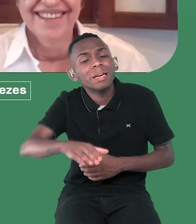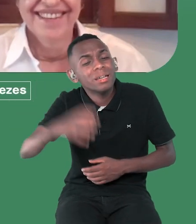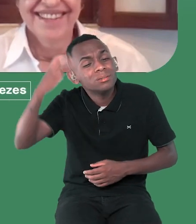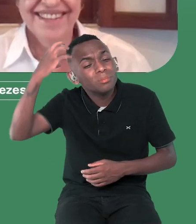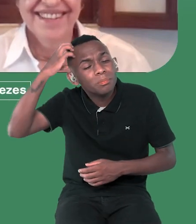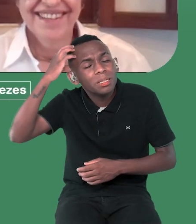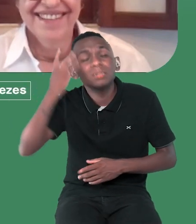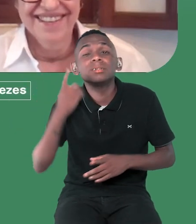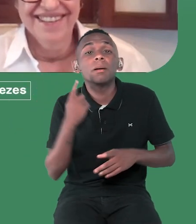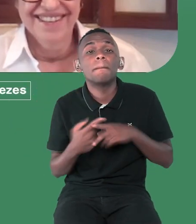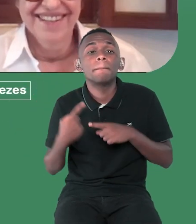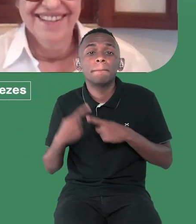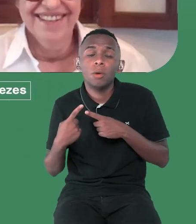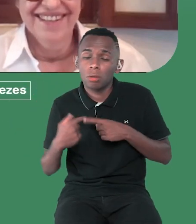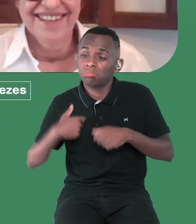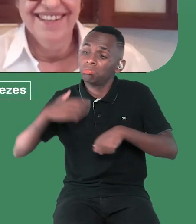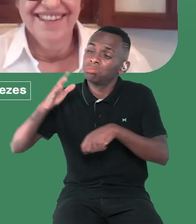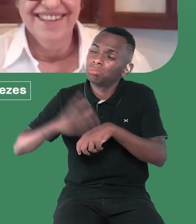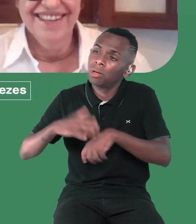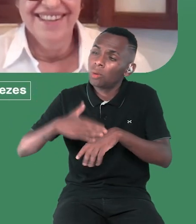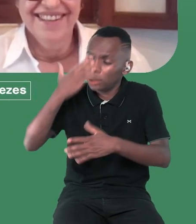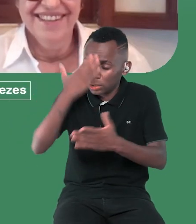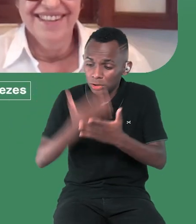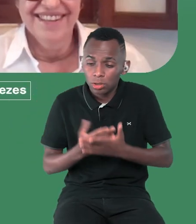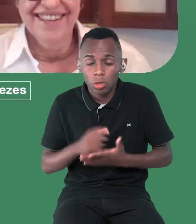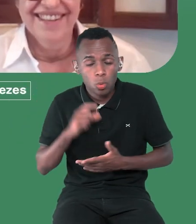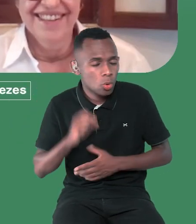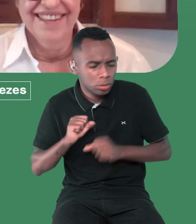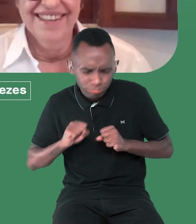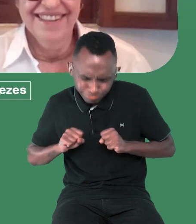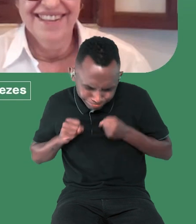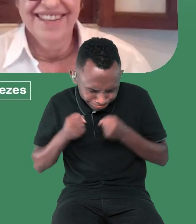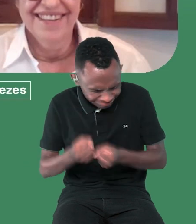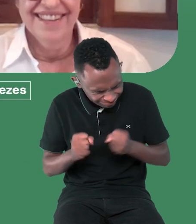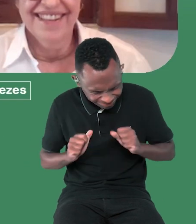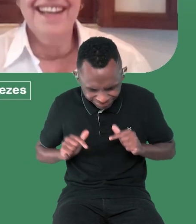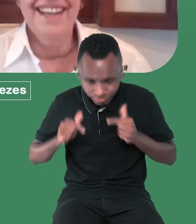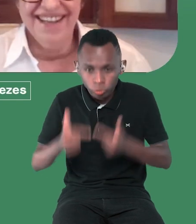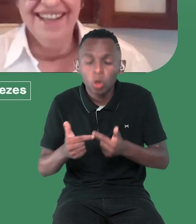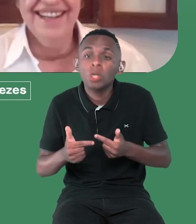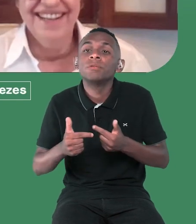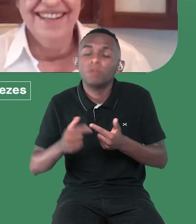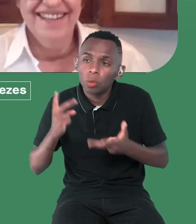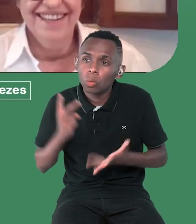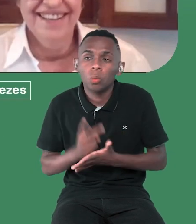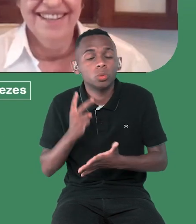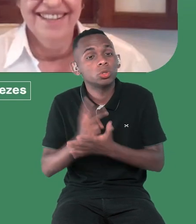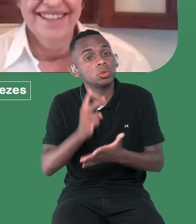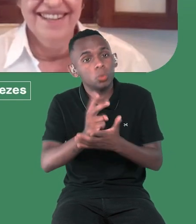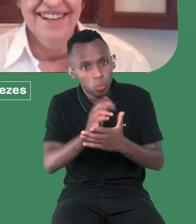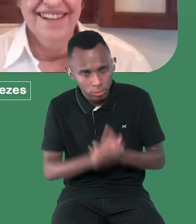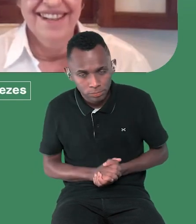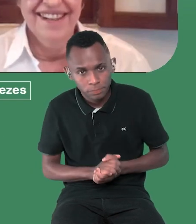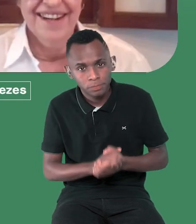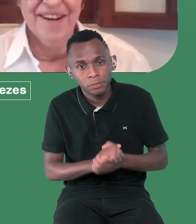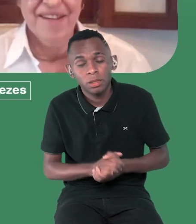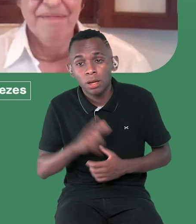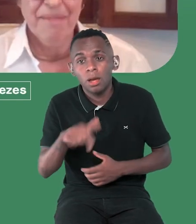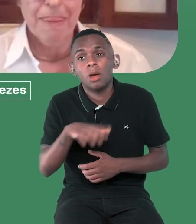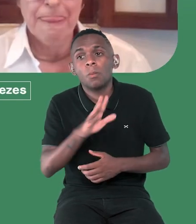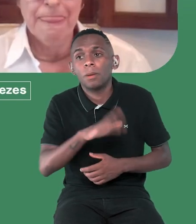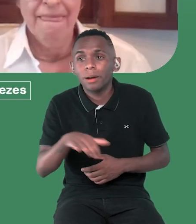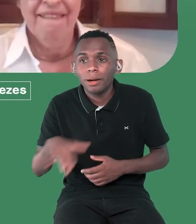porque para mim foi um livro que resiste para mim até hoje, né? O Pequeno Príncipe do Exupéry, que ele é um livro